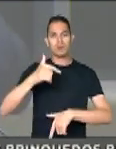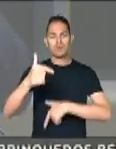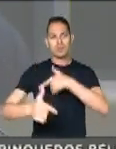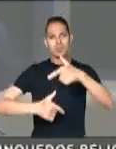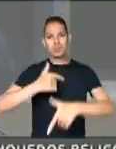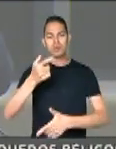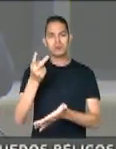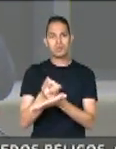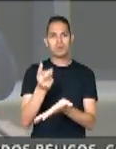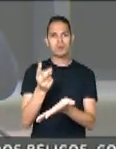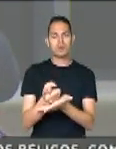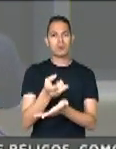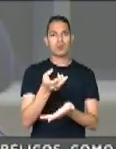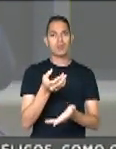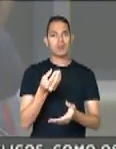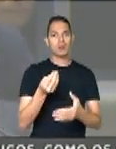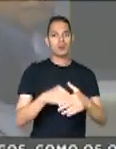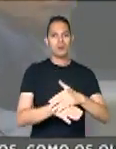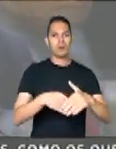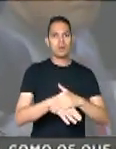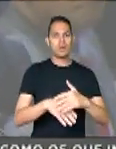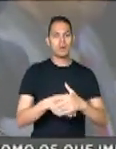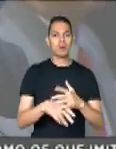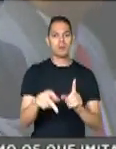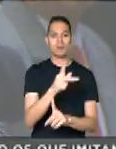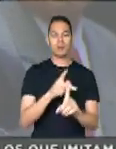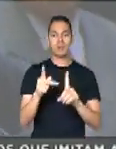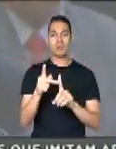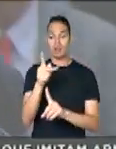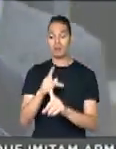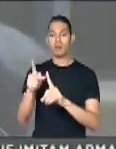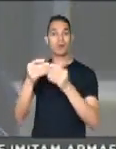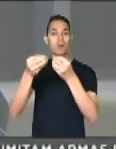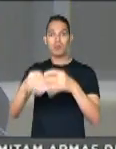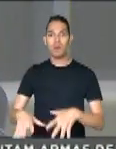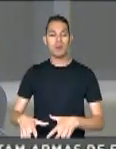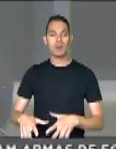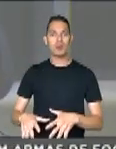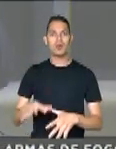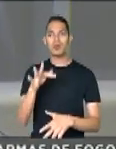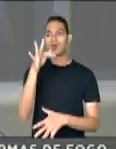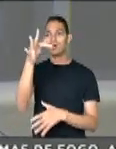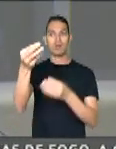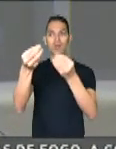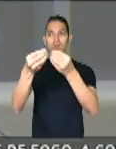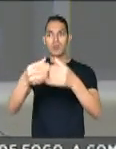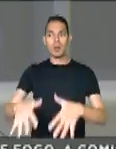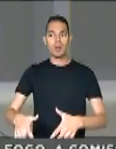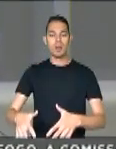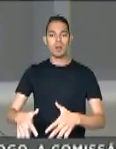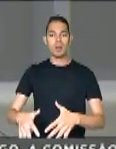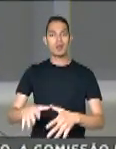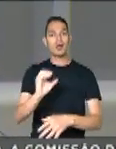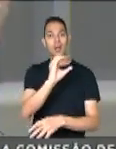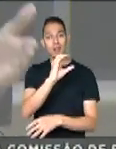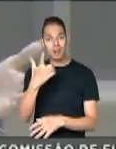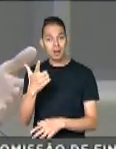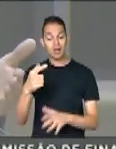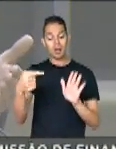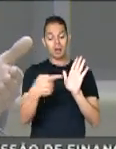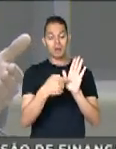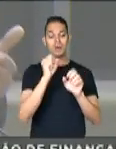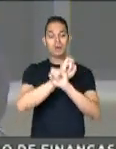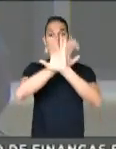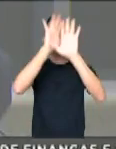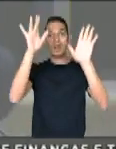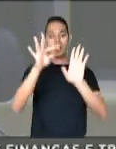regular contribuindo para a Previdência, essa Previdência não sobrevive a médio e longo prazo. E isso fica claro no texto